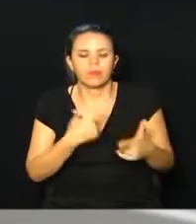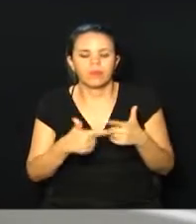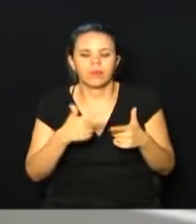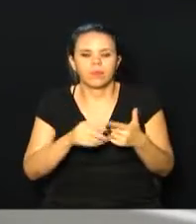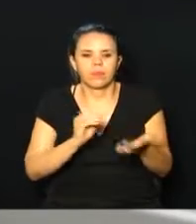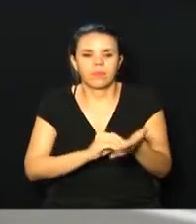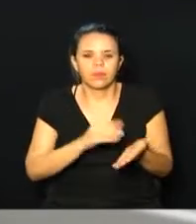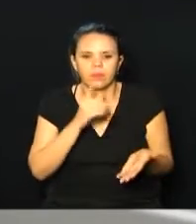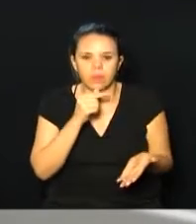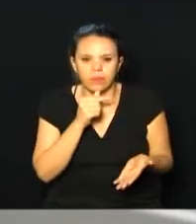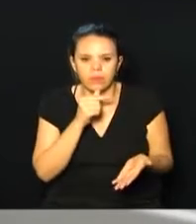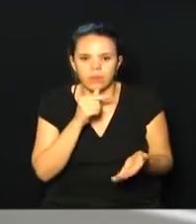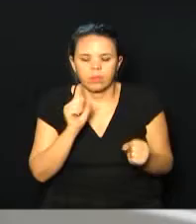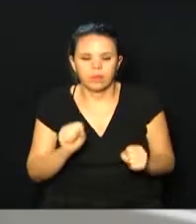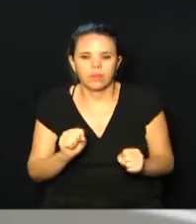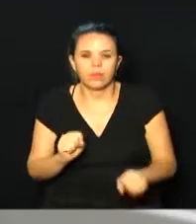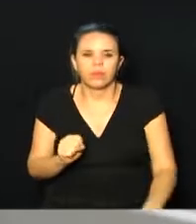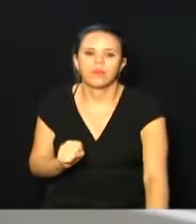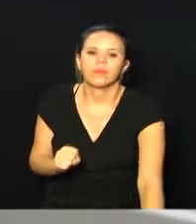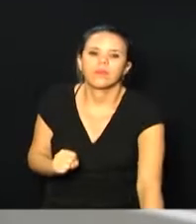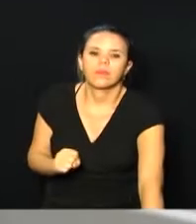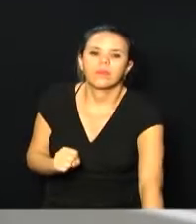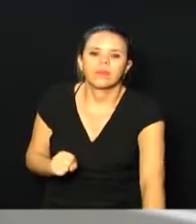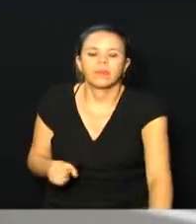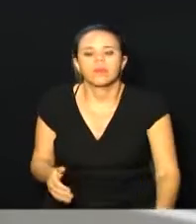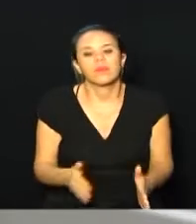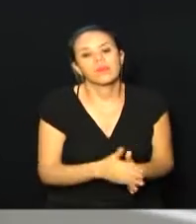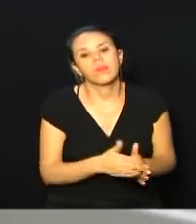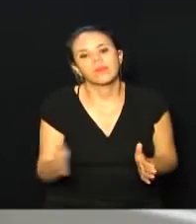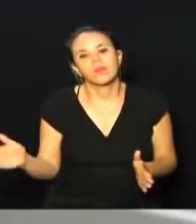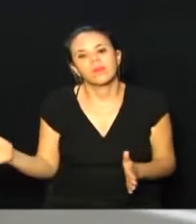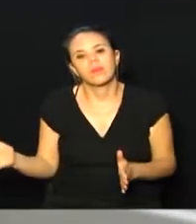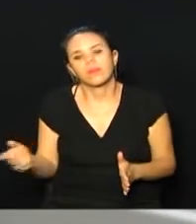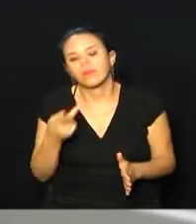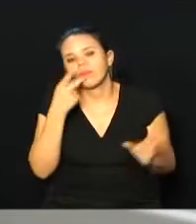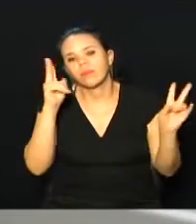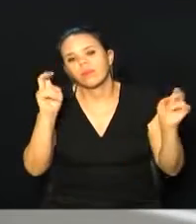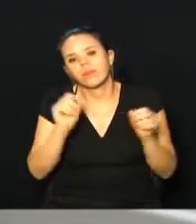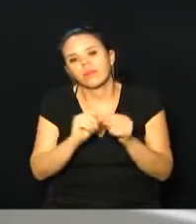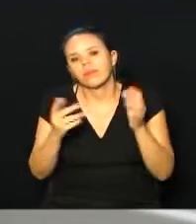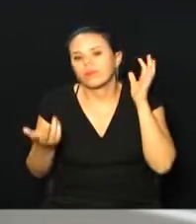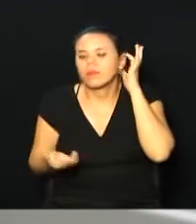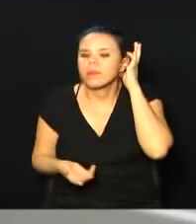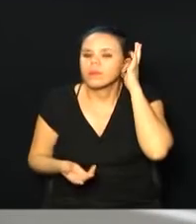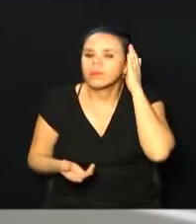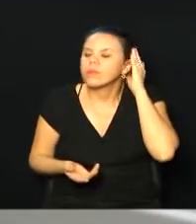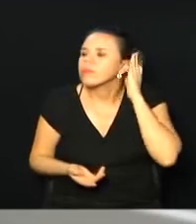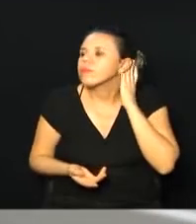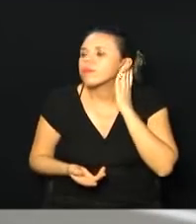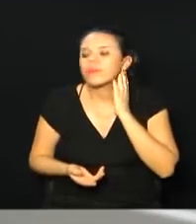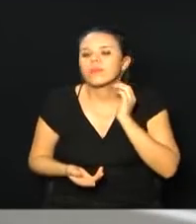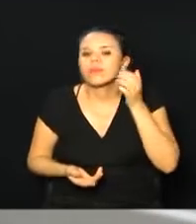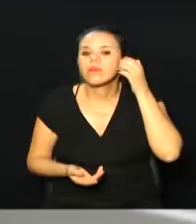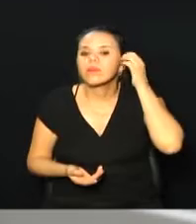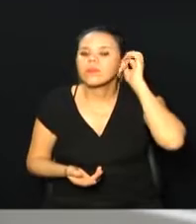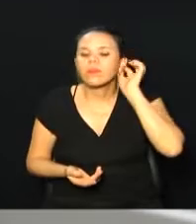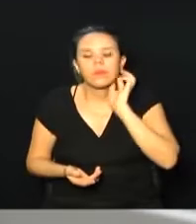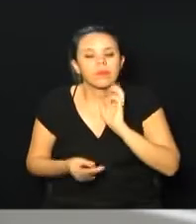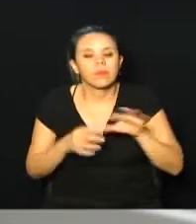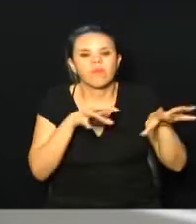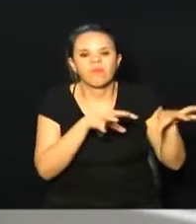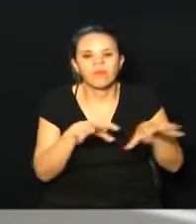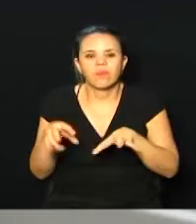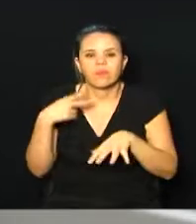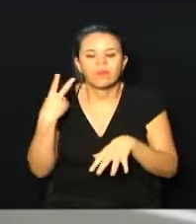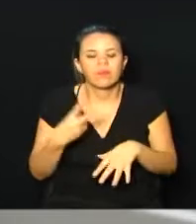hídrica e tudo, só que agora a gente está num período de falar o que fazer com essa questão das chuvas.